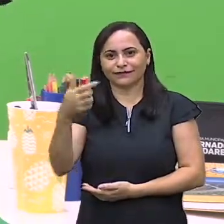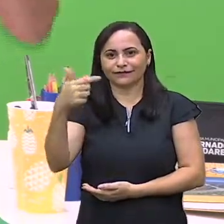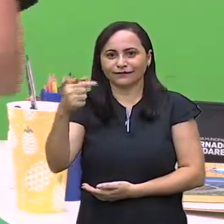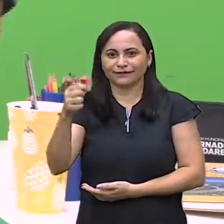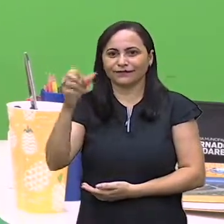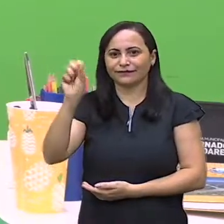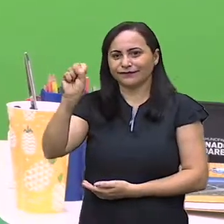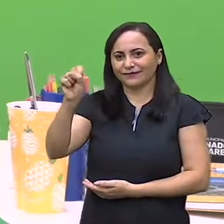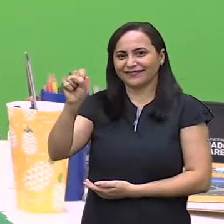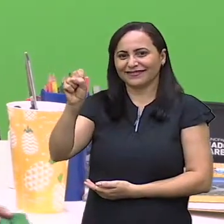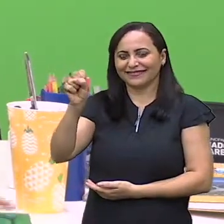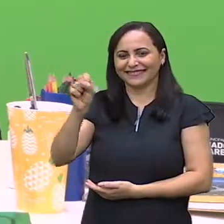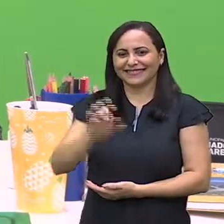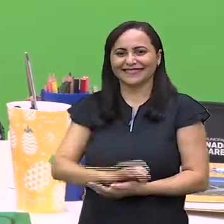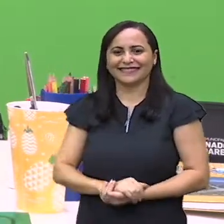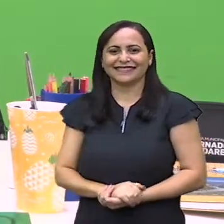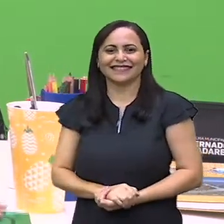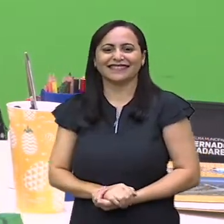1, 2, 3, 4, 5, 6, 7, 8.